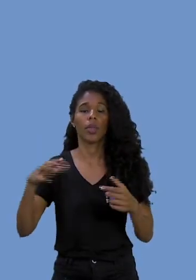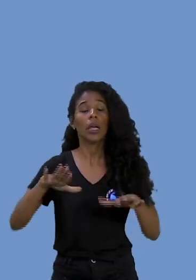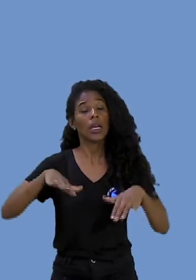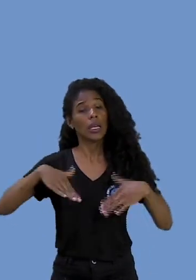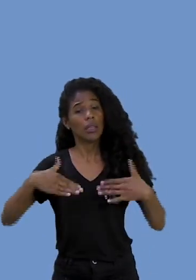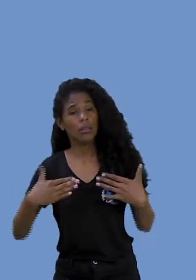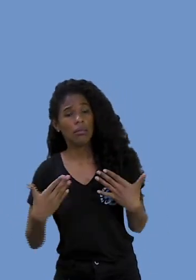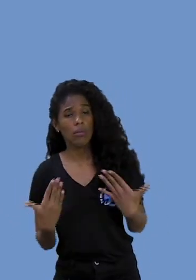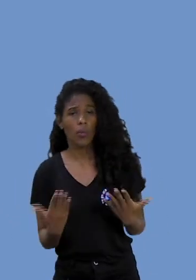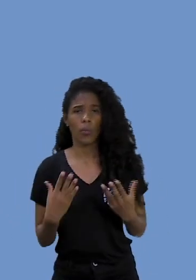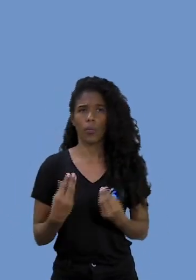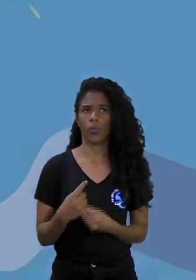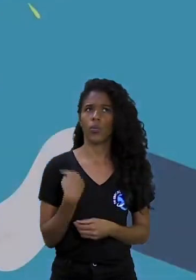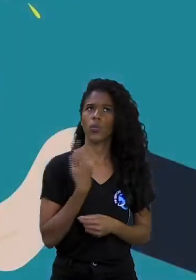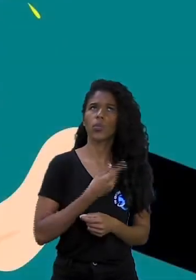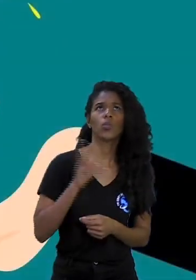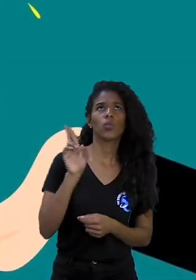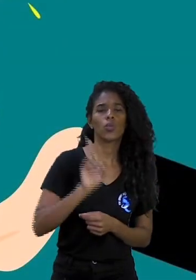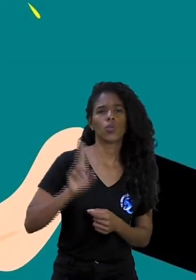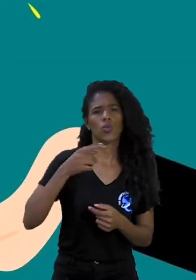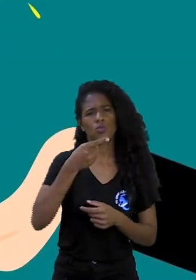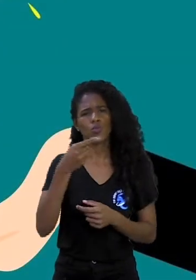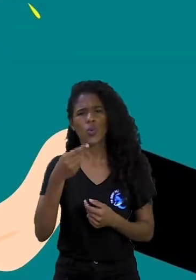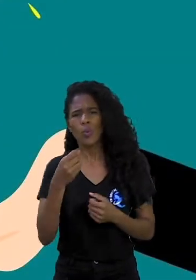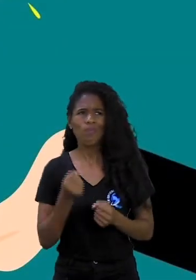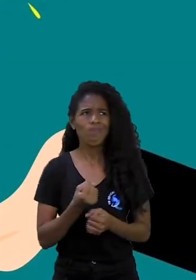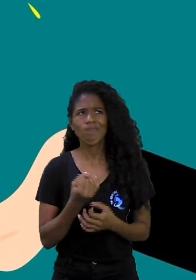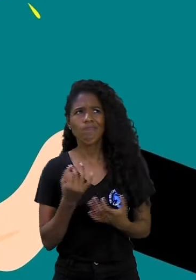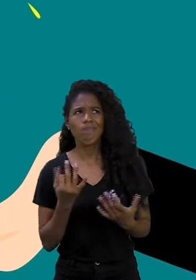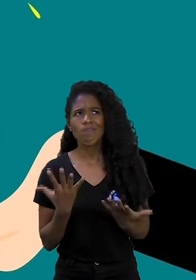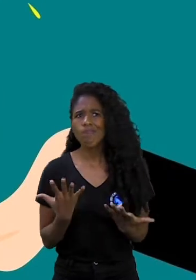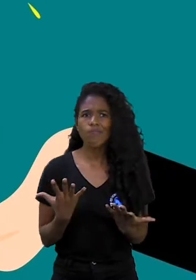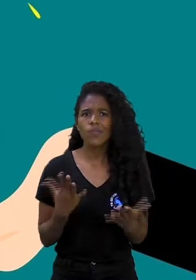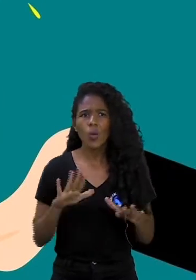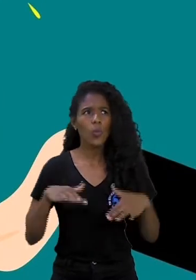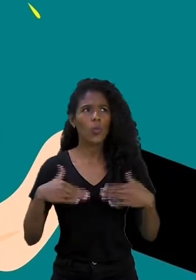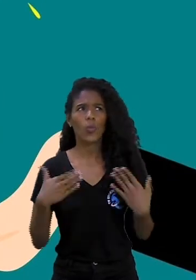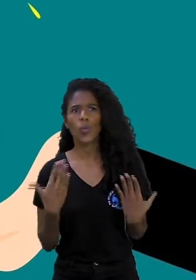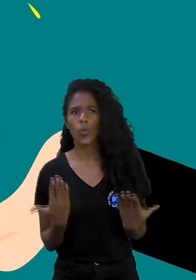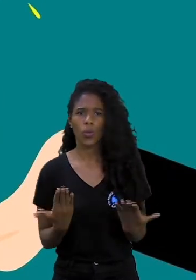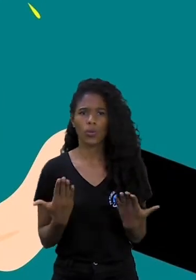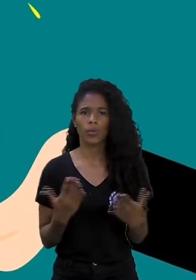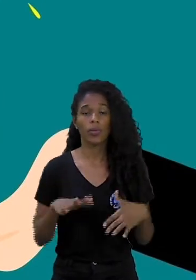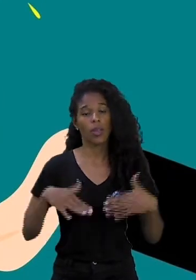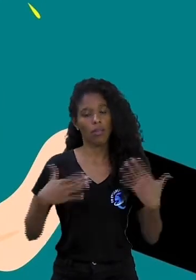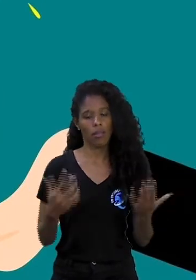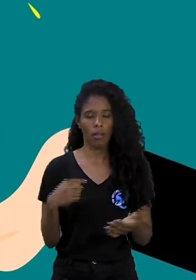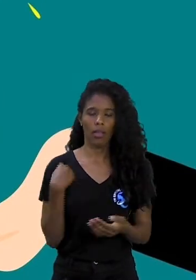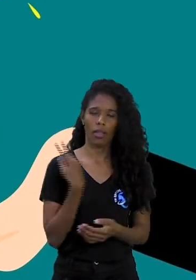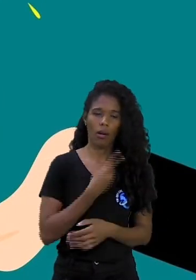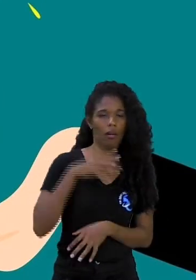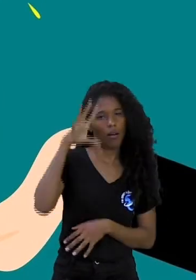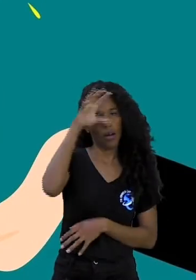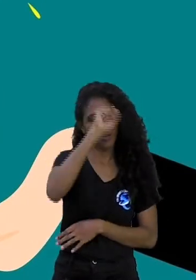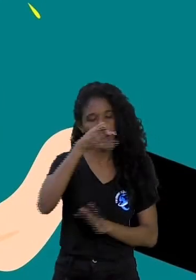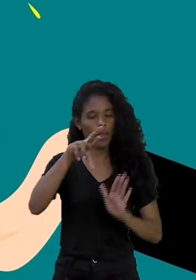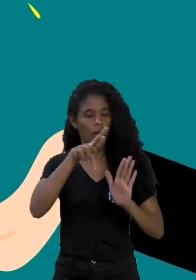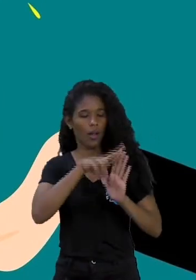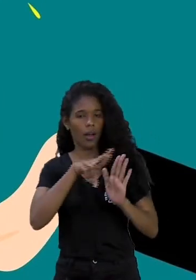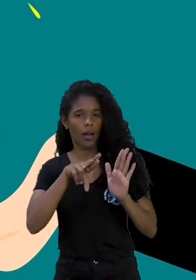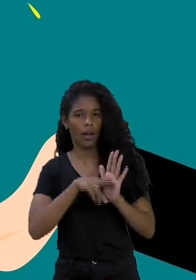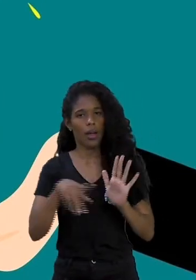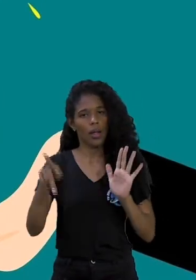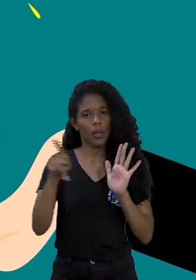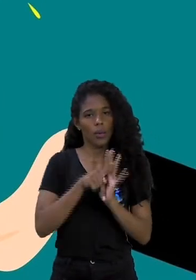nós vamos usar o hífen, Letícia? Então nós veremos aqui algumas regrinhas de quando que nós vamos usar o hífen e eu vou